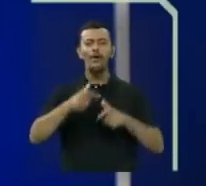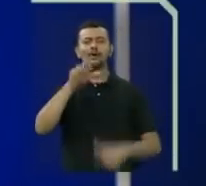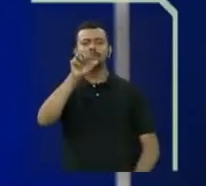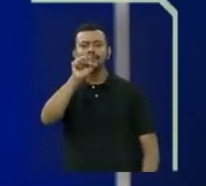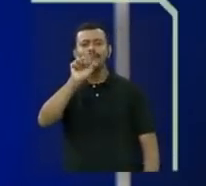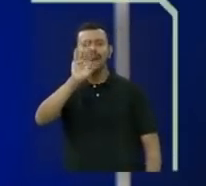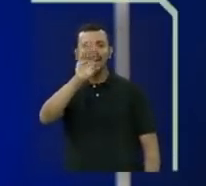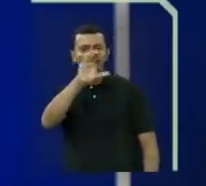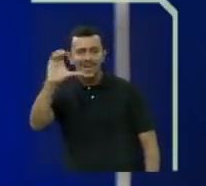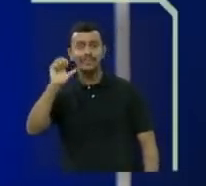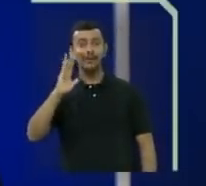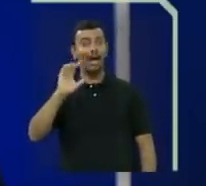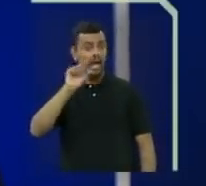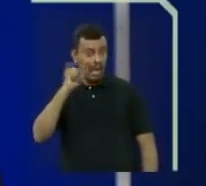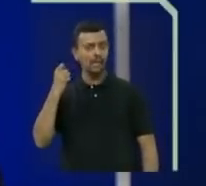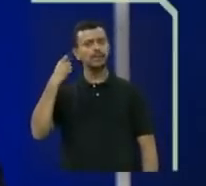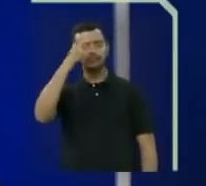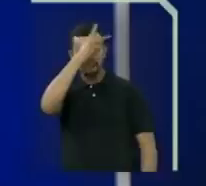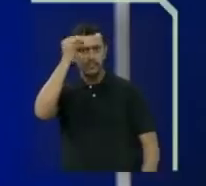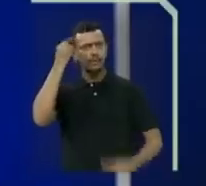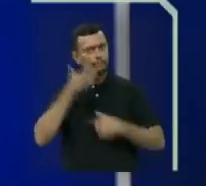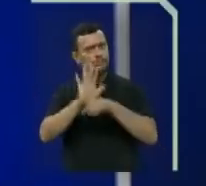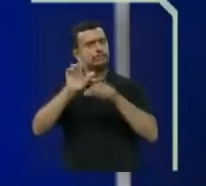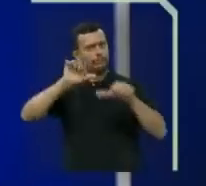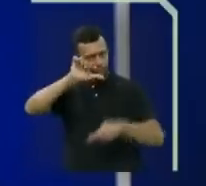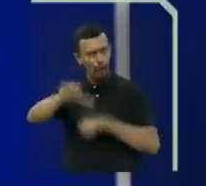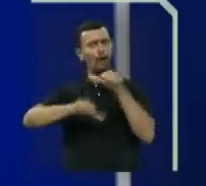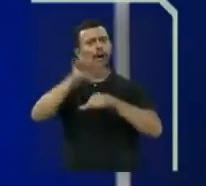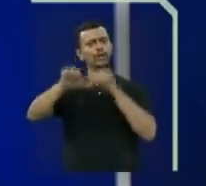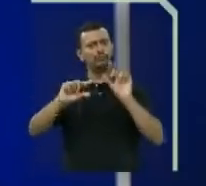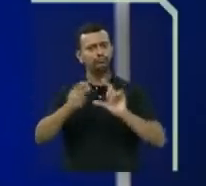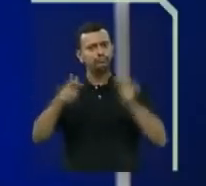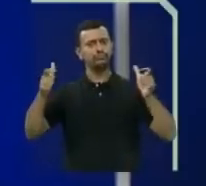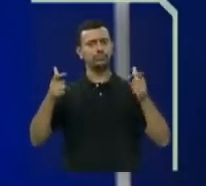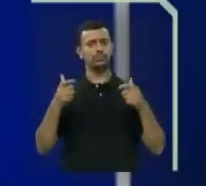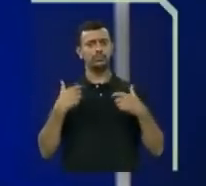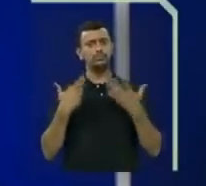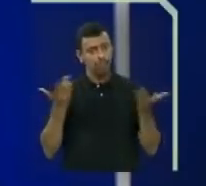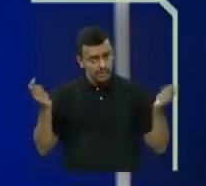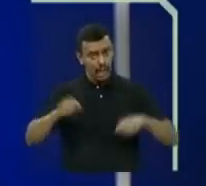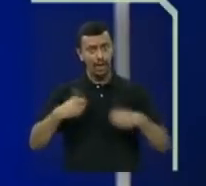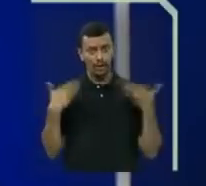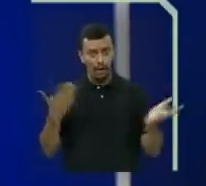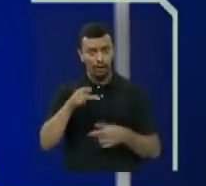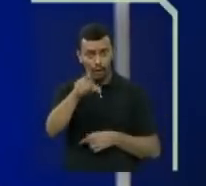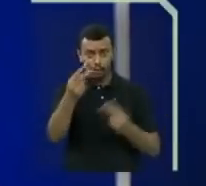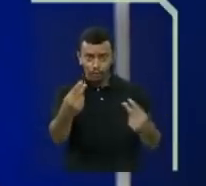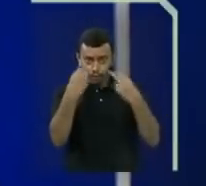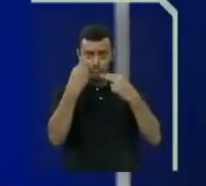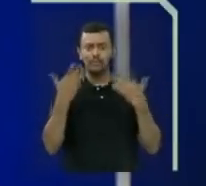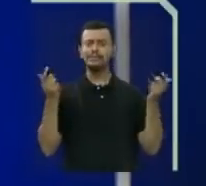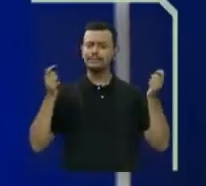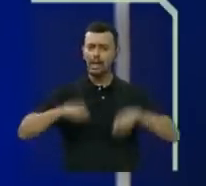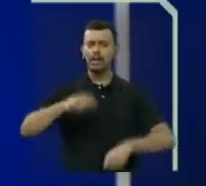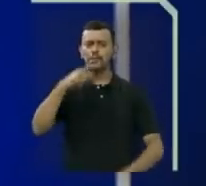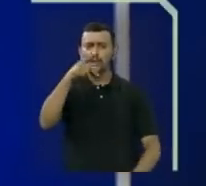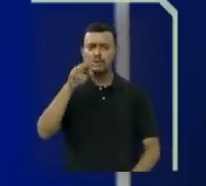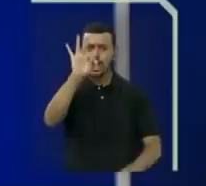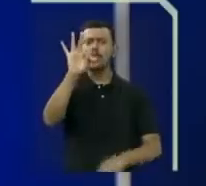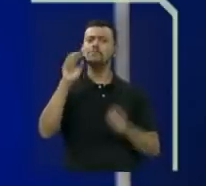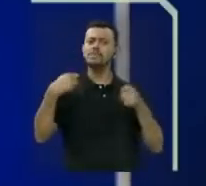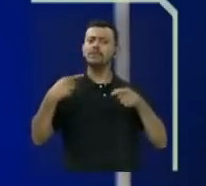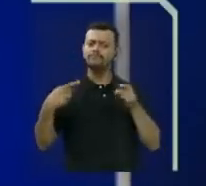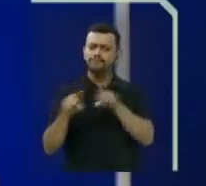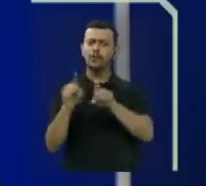grande transformação na cidade. Portanto, aqui eu quero chamar a atenção dos telespectadores. Chegou a hora do PT governar o estado com seus aliados,